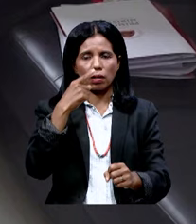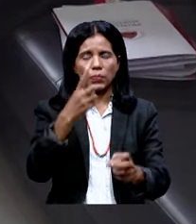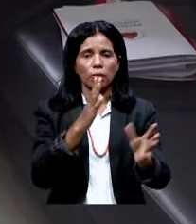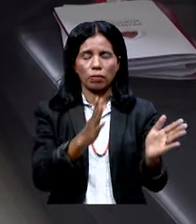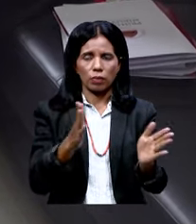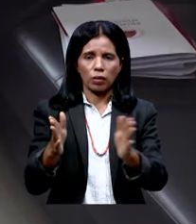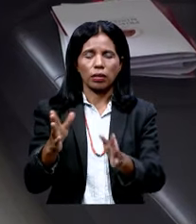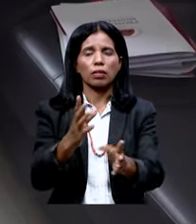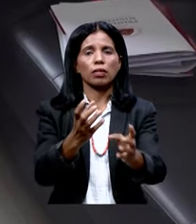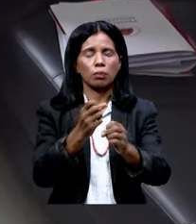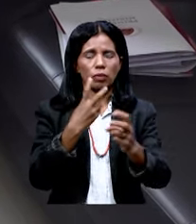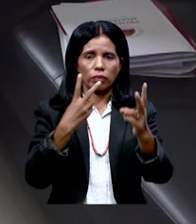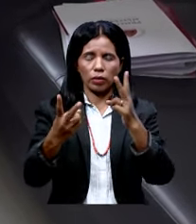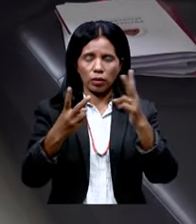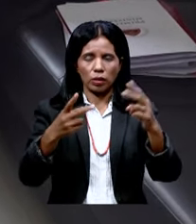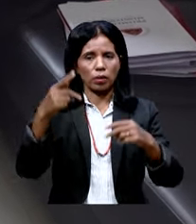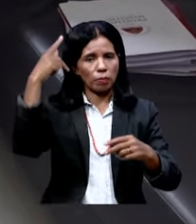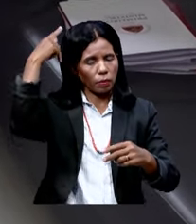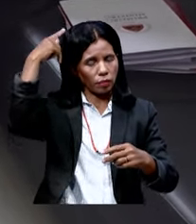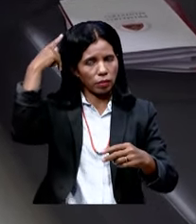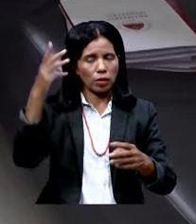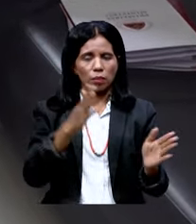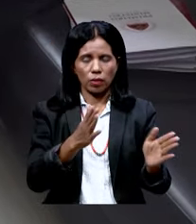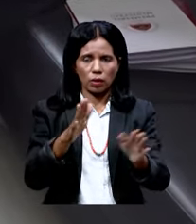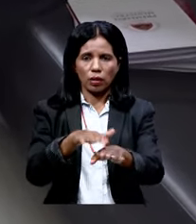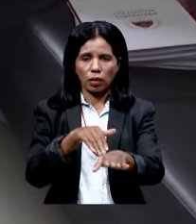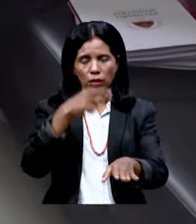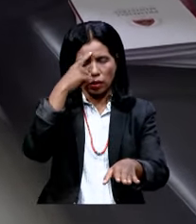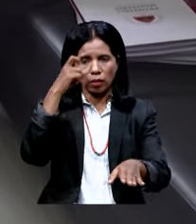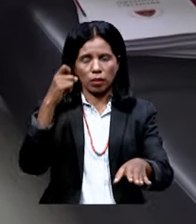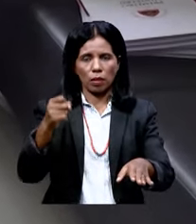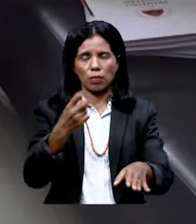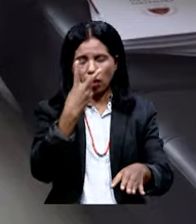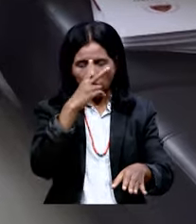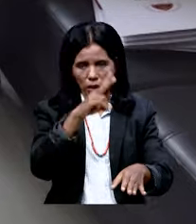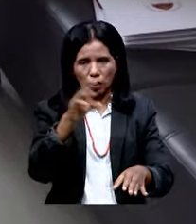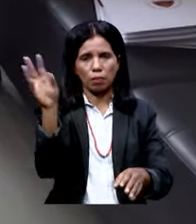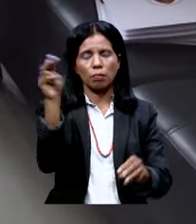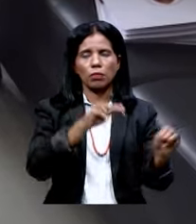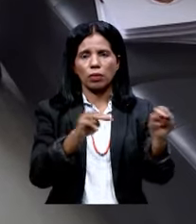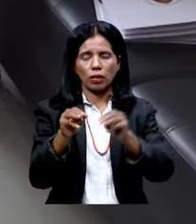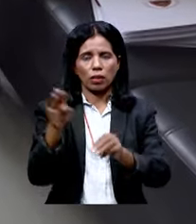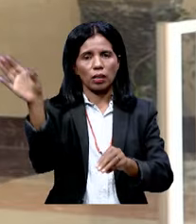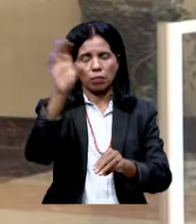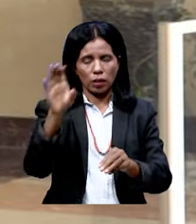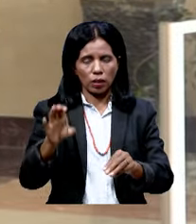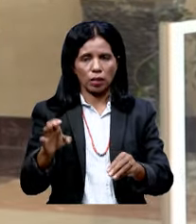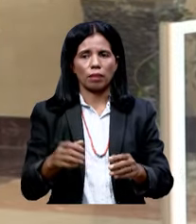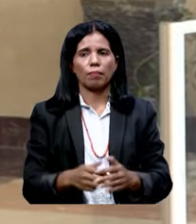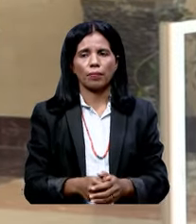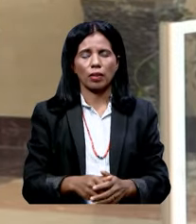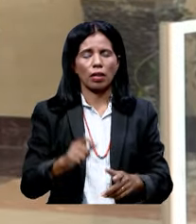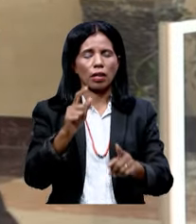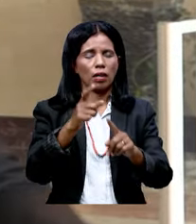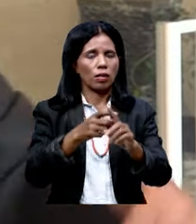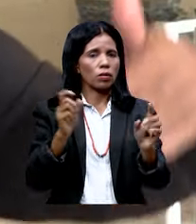Papa Francisco e Timor-Leste, mas be processo sirane laone ne tamba condição climática e railaran. Abril, lá sulo maio, lá